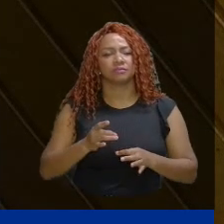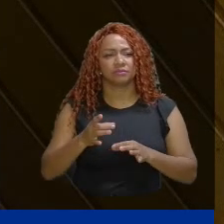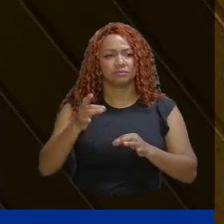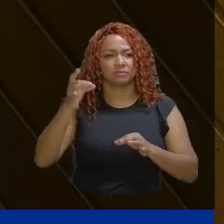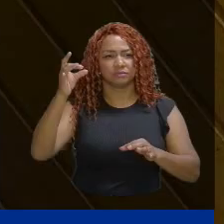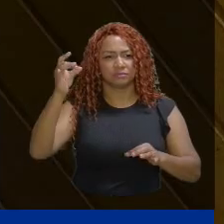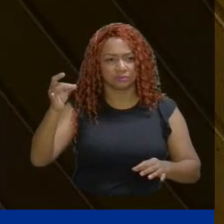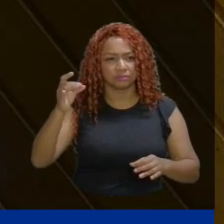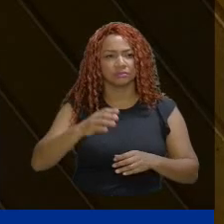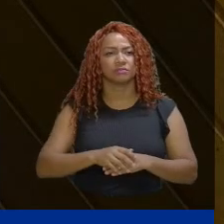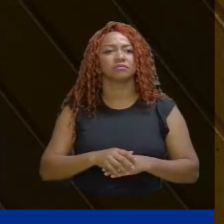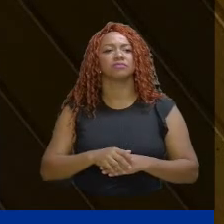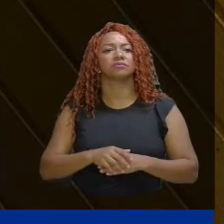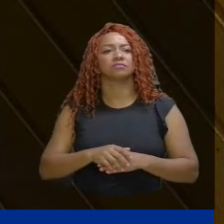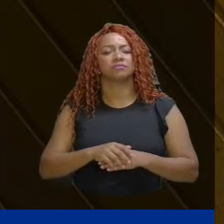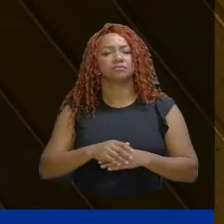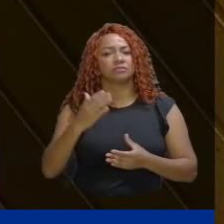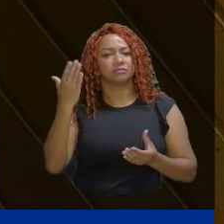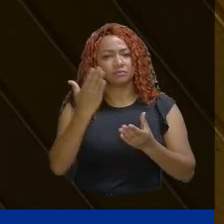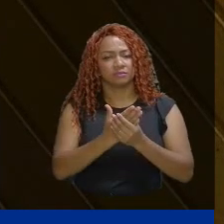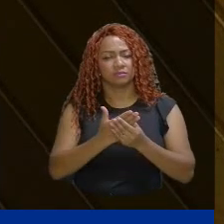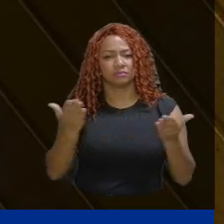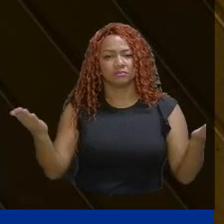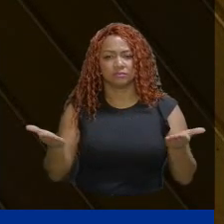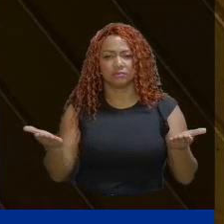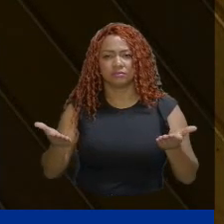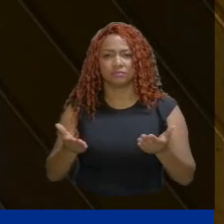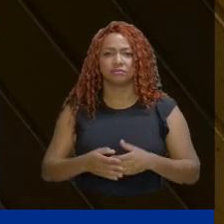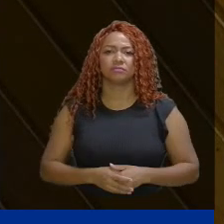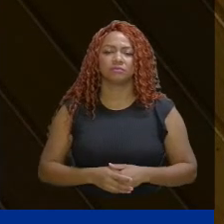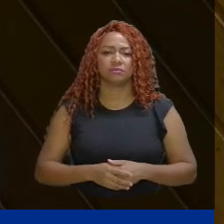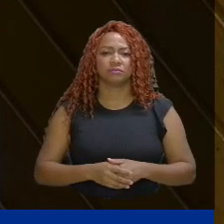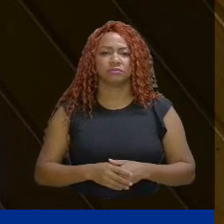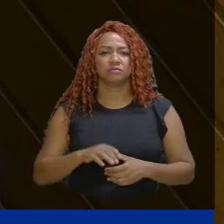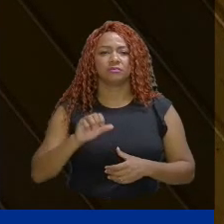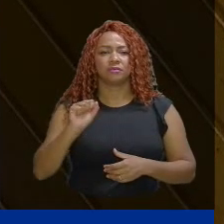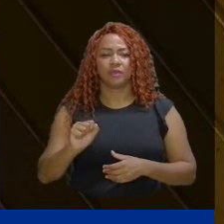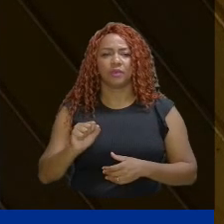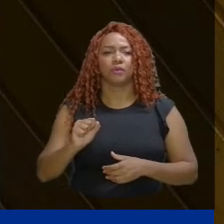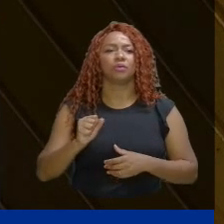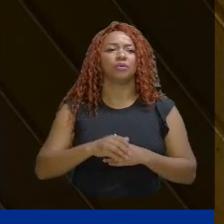detalhada dos elementos constantes dos autos até o presente momento. Em